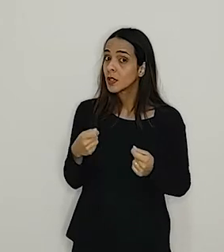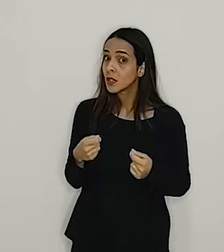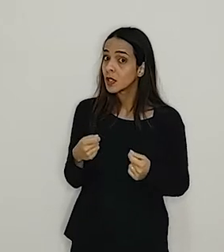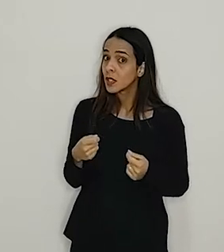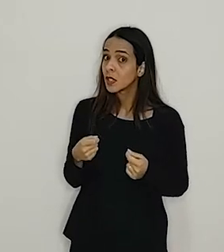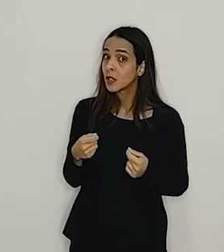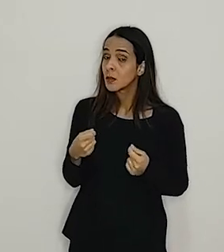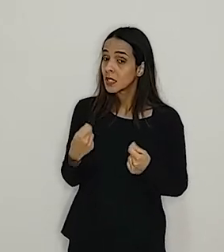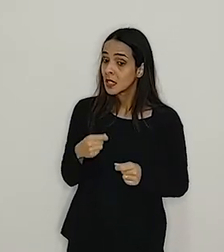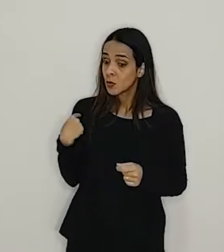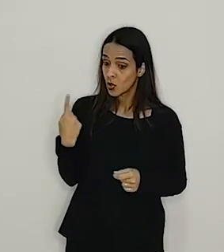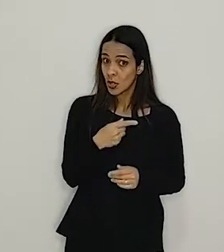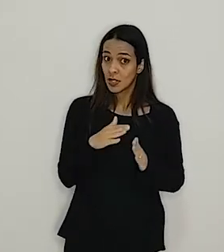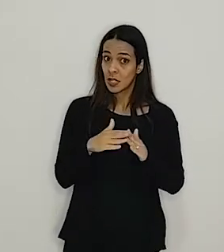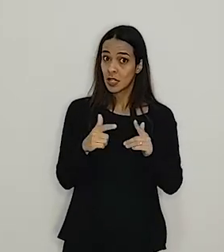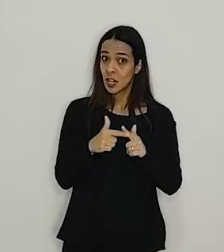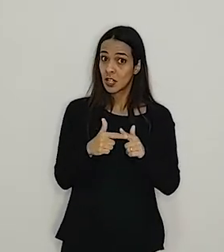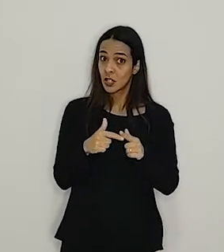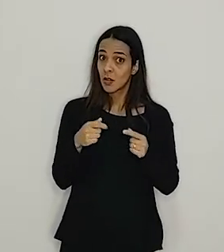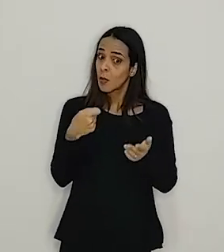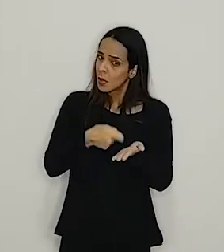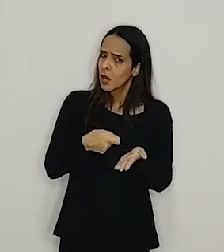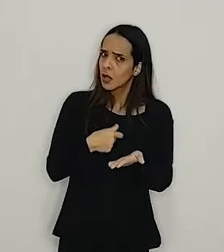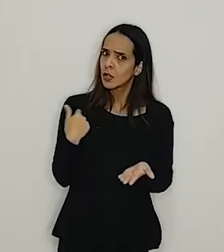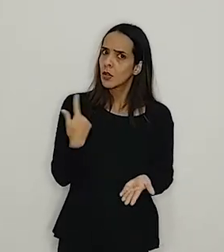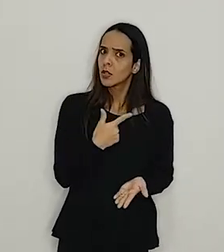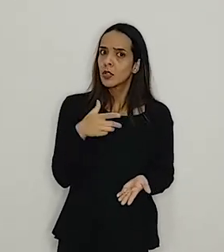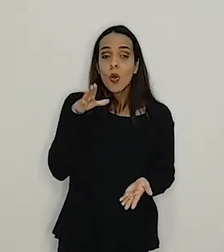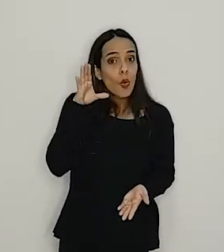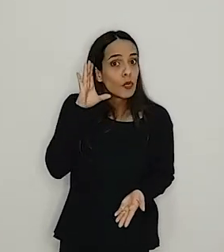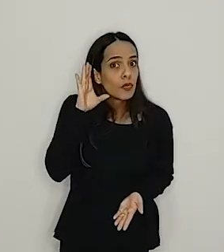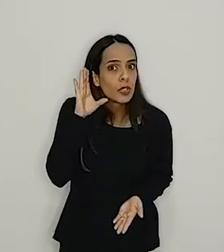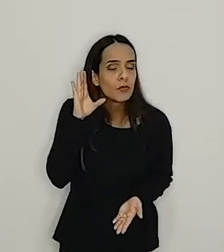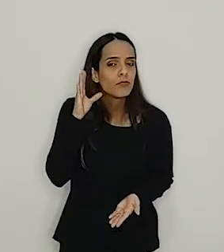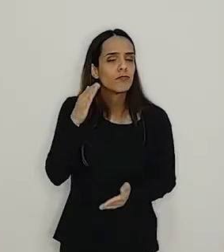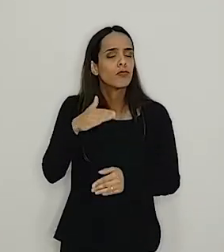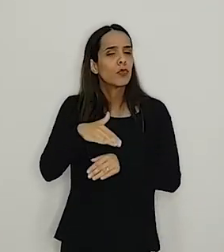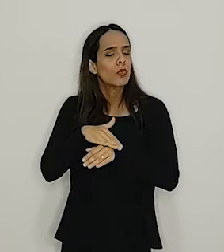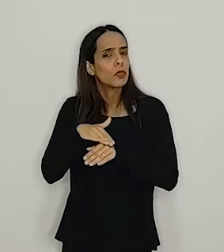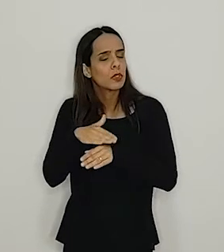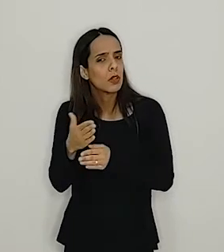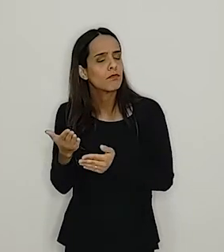obrigados a escutá-los? Afinal de contas, é para isso que nós estamos aqui.